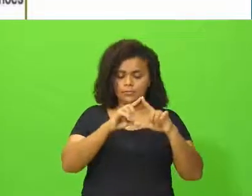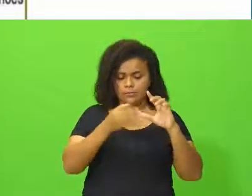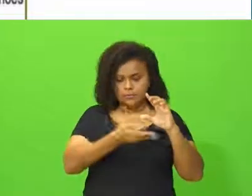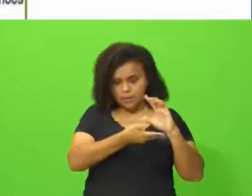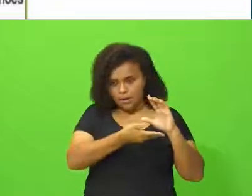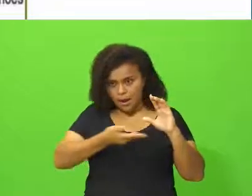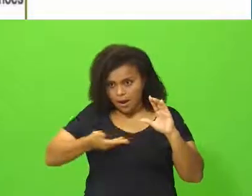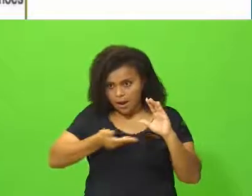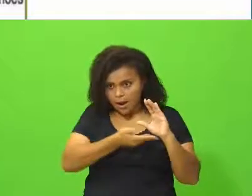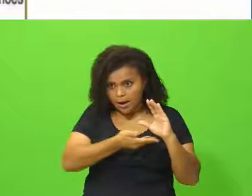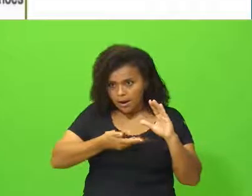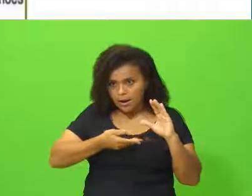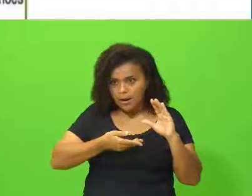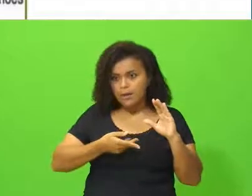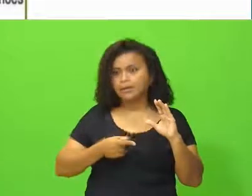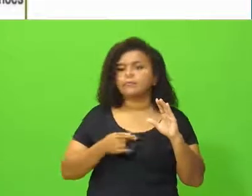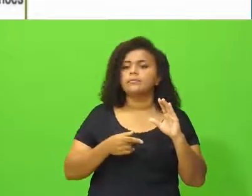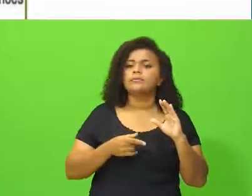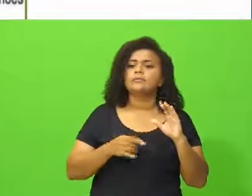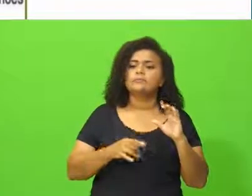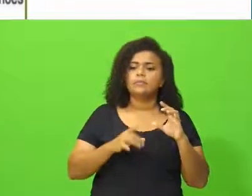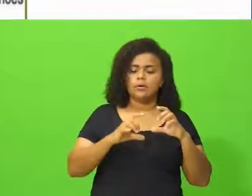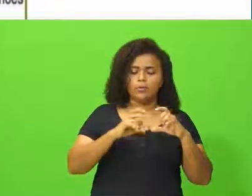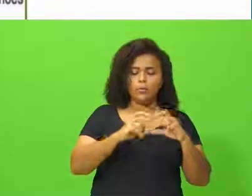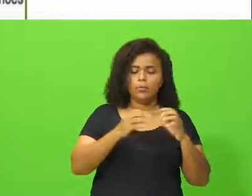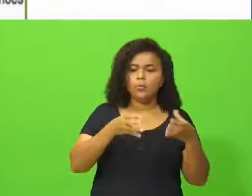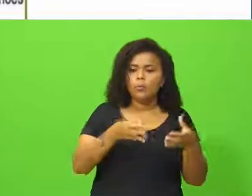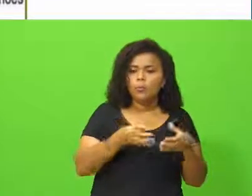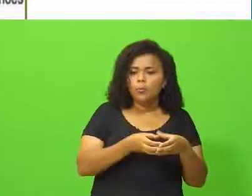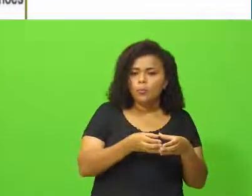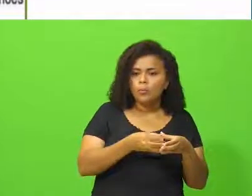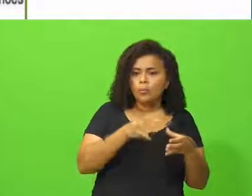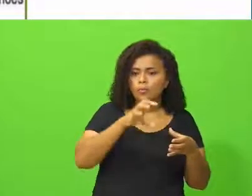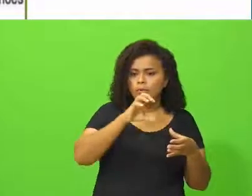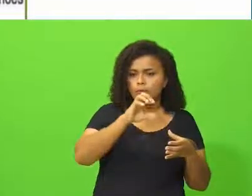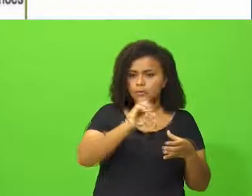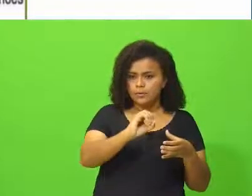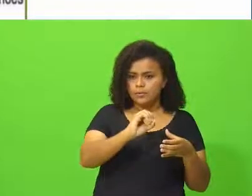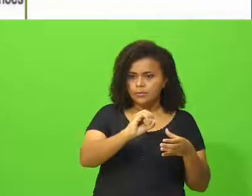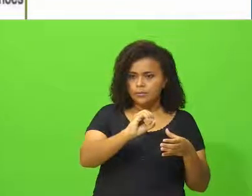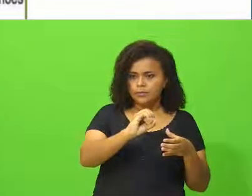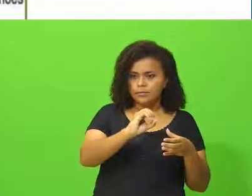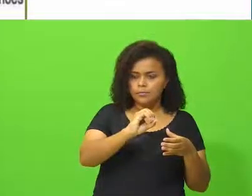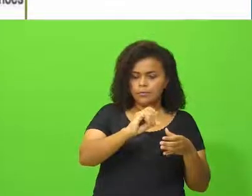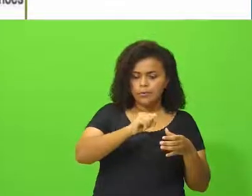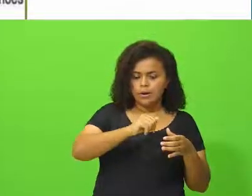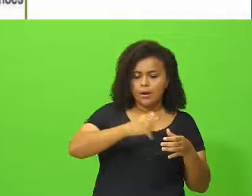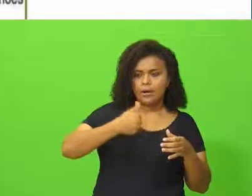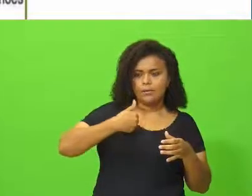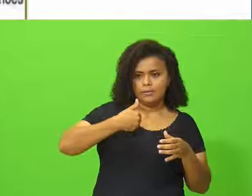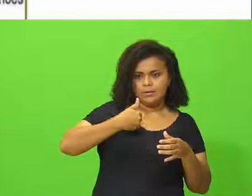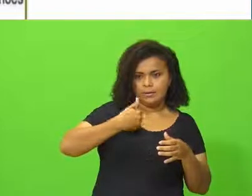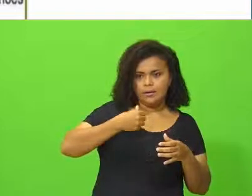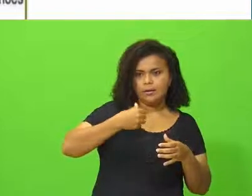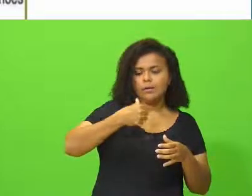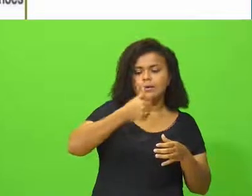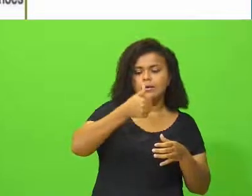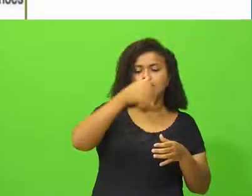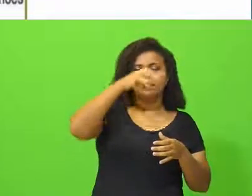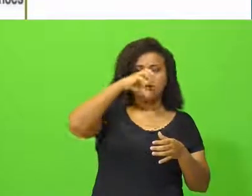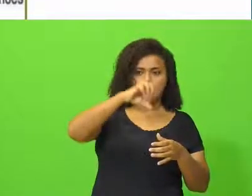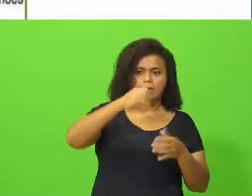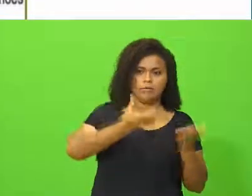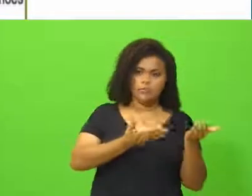notando que compreende esse grupo entre 0 até 19 anos, que é chamado de jovens.